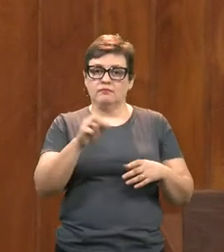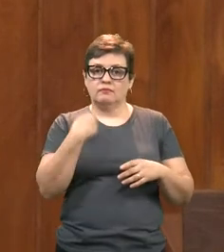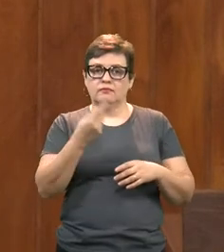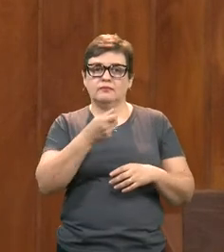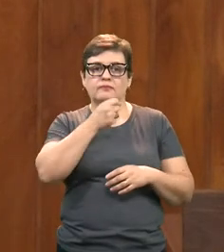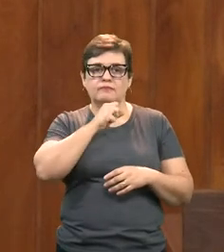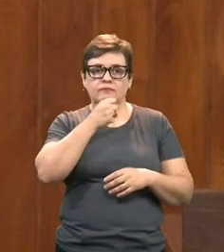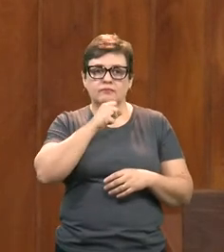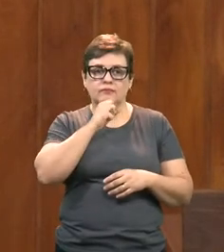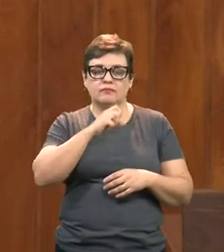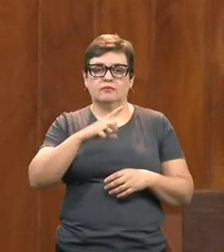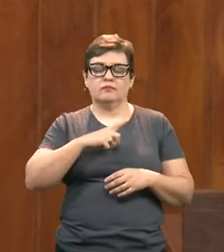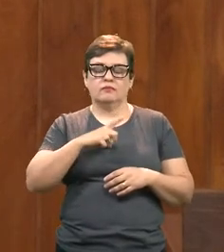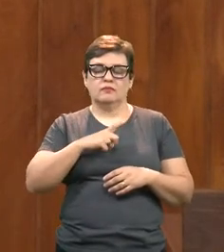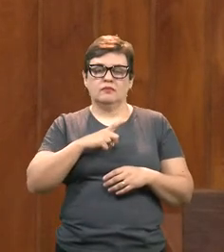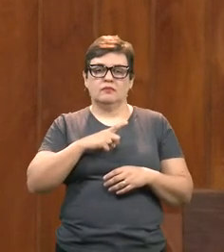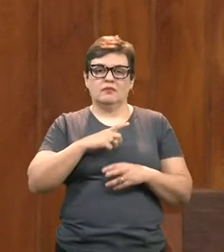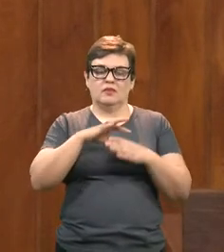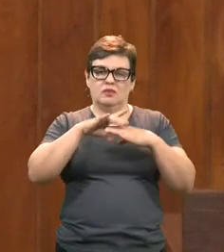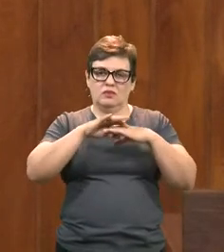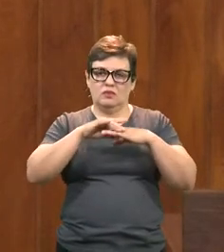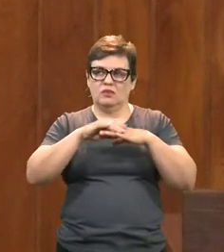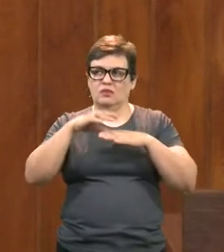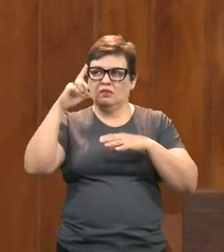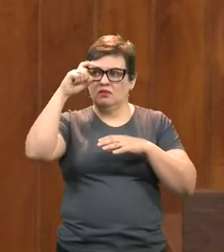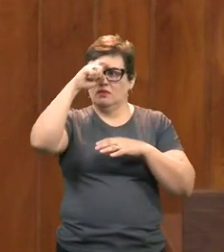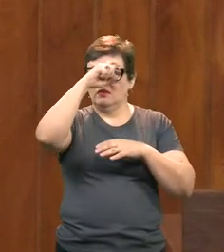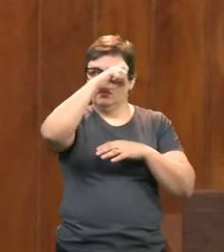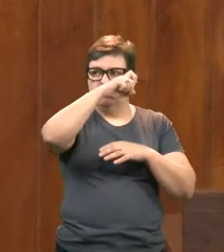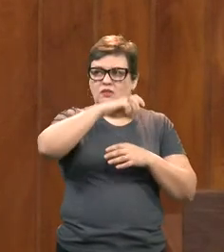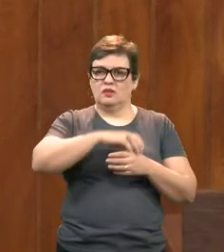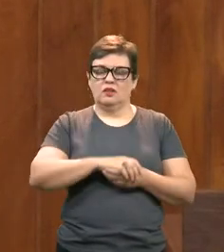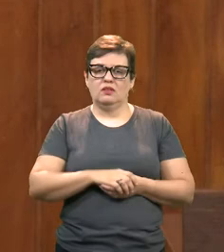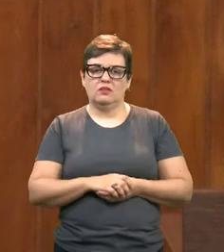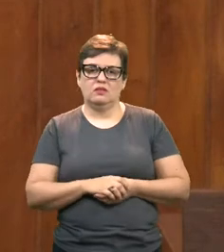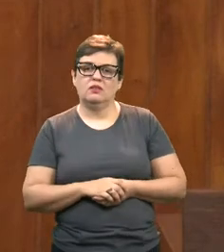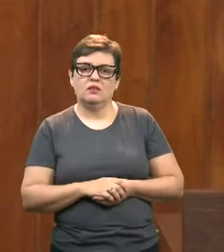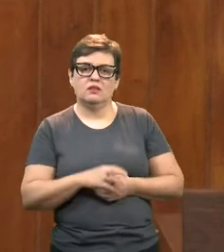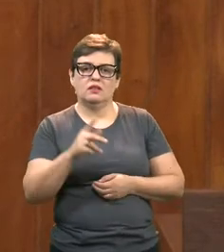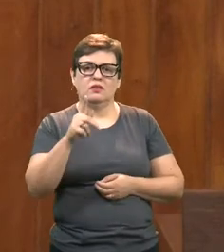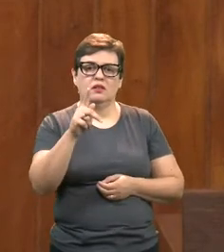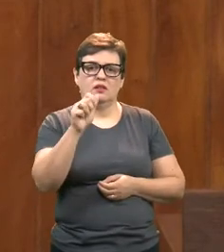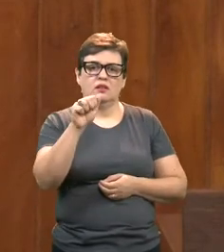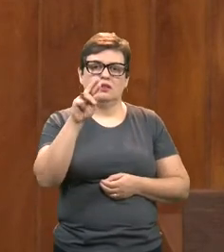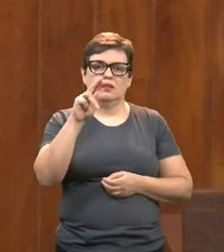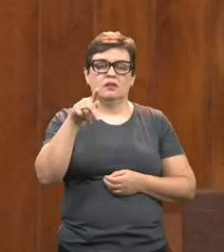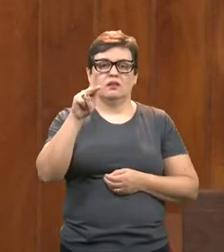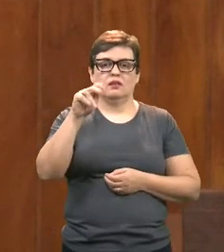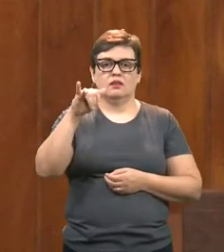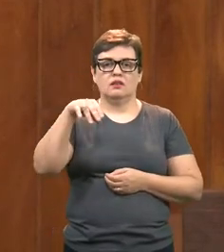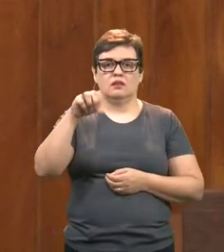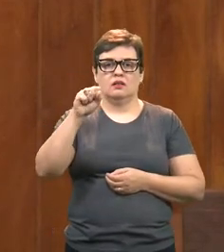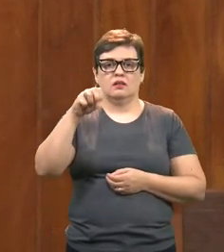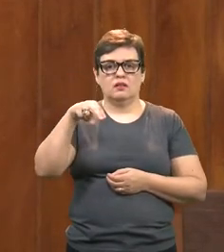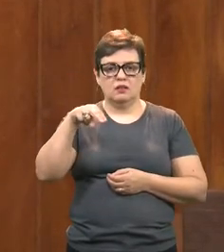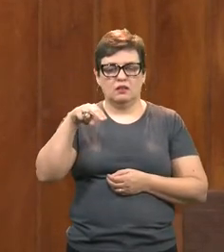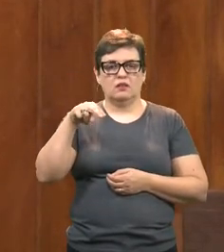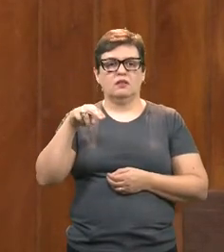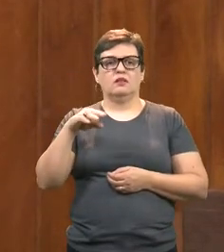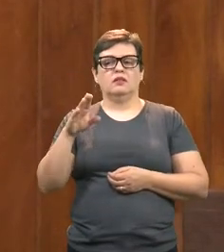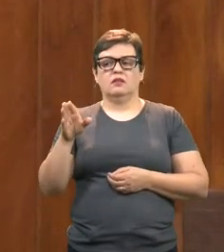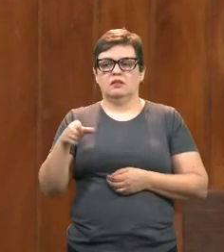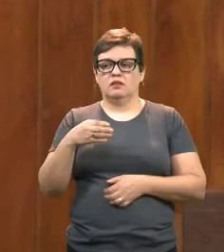são acometidos por Alzheimer, por Parkinson, e a família que já passou por isso sabe o